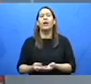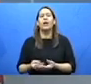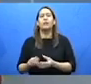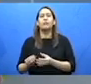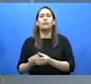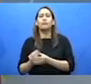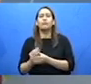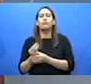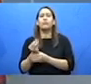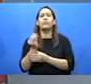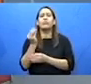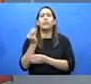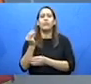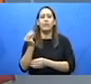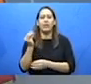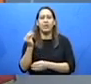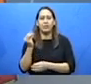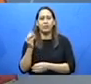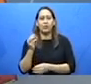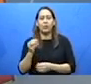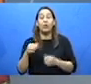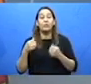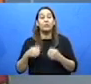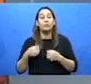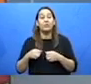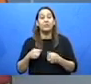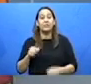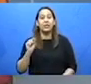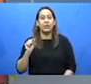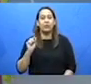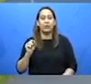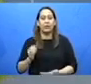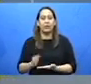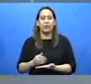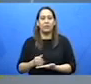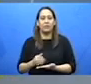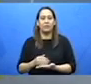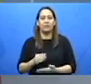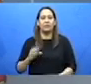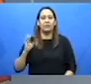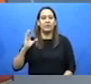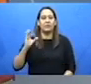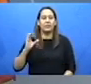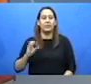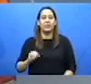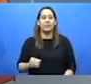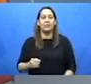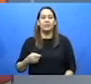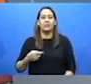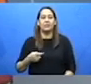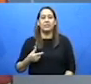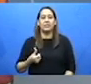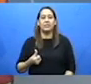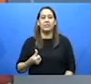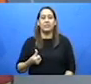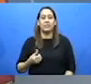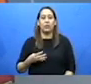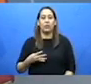plantas. Para isso, nós vamos precisar da nossa apostila de ciências na página